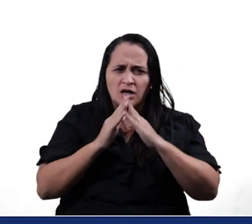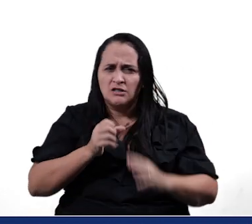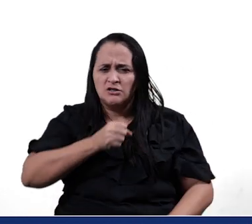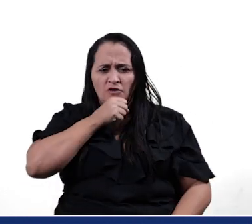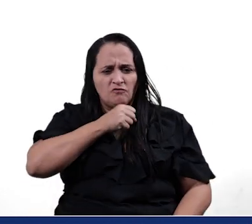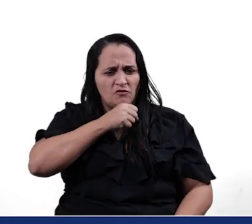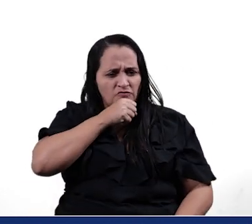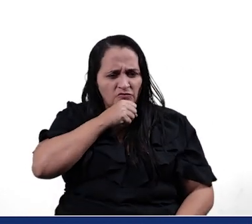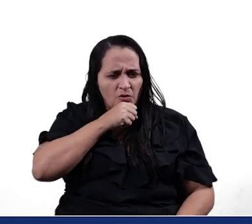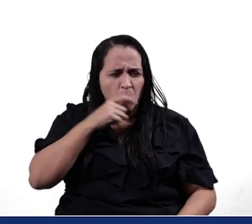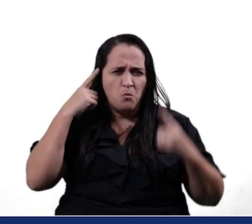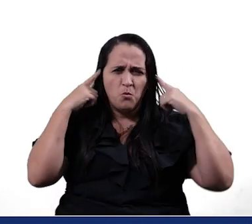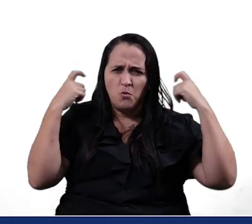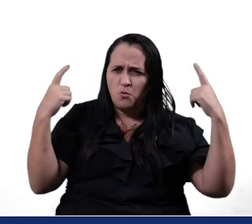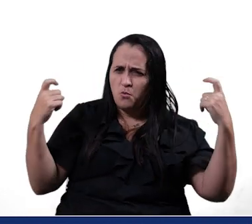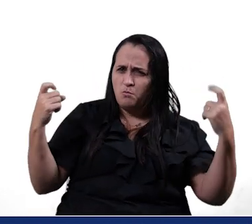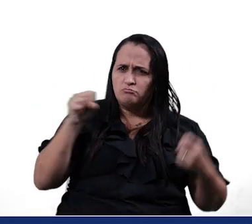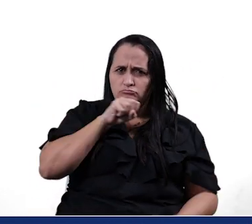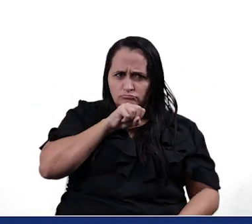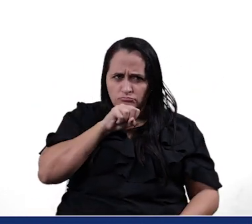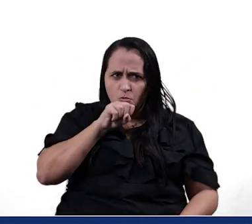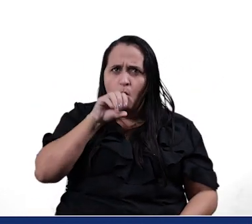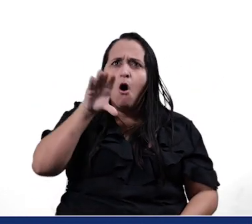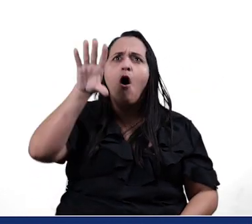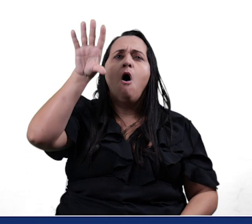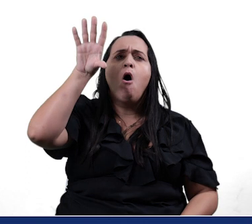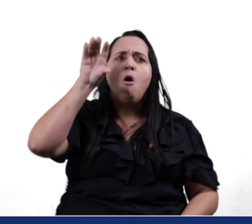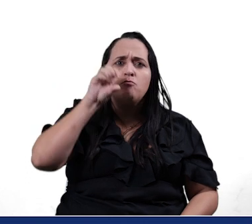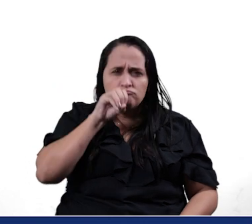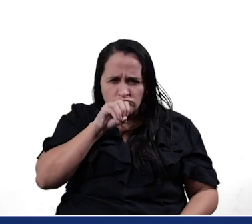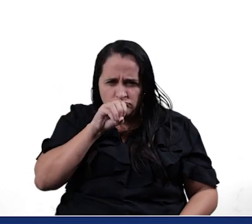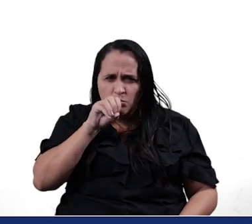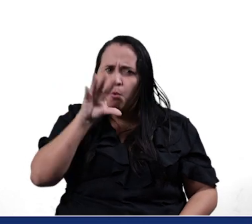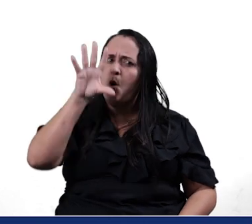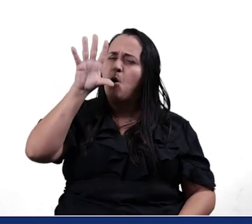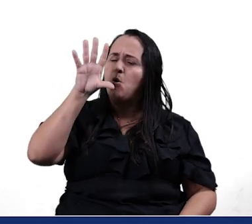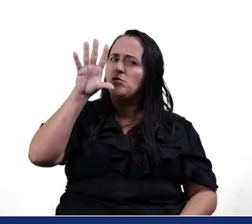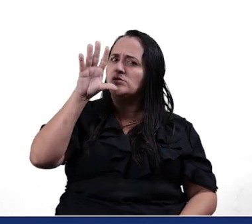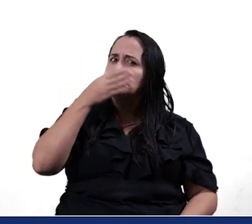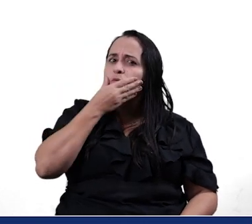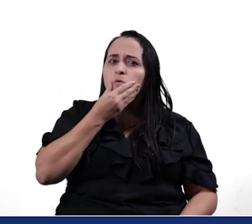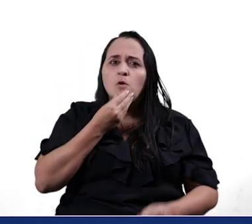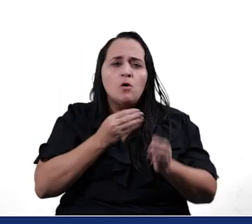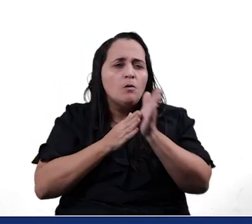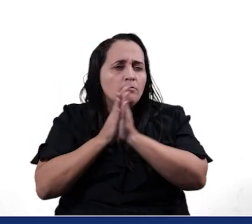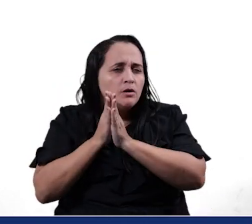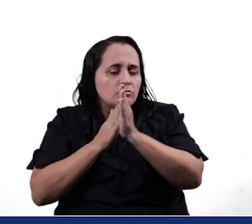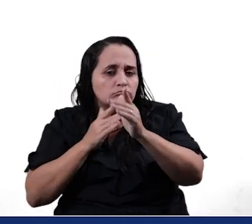muito estranho um barulho de um ronco que vem lá de dentro. Então, ele